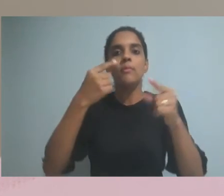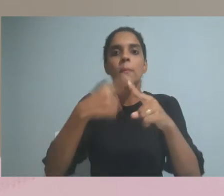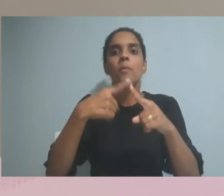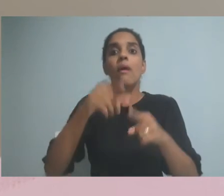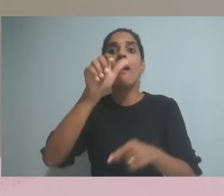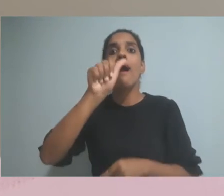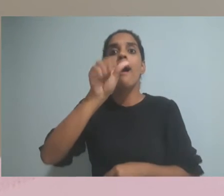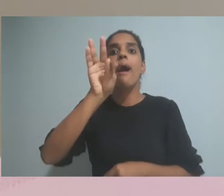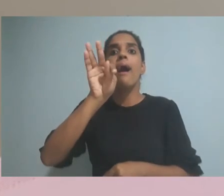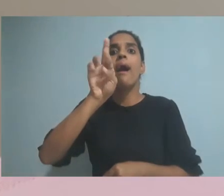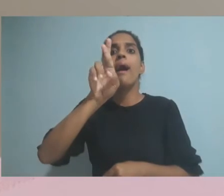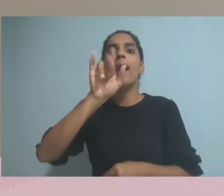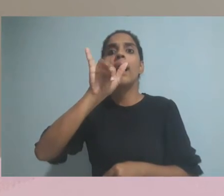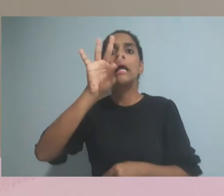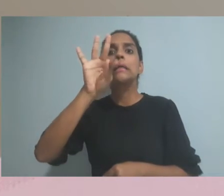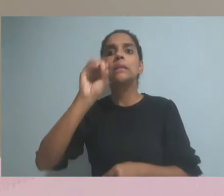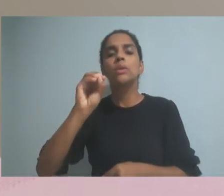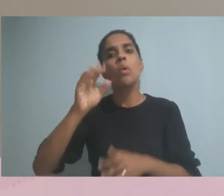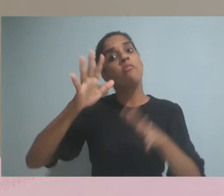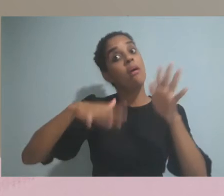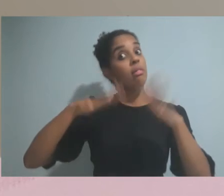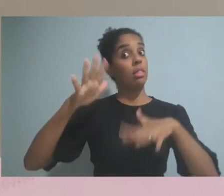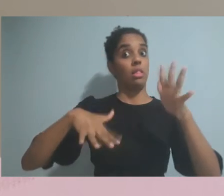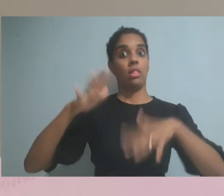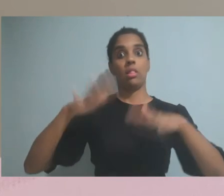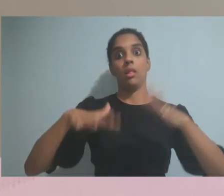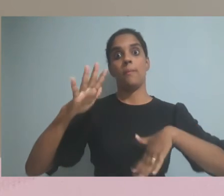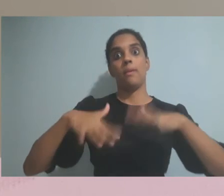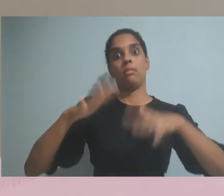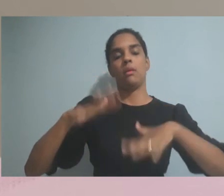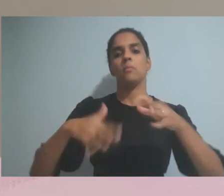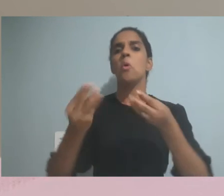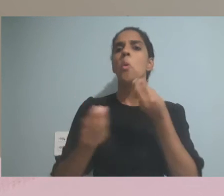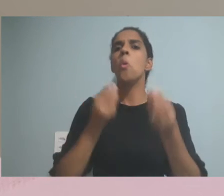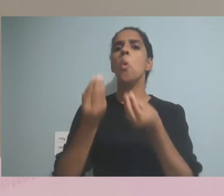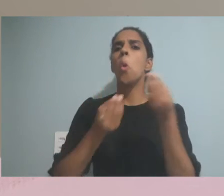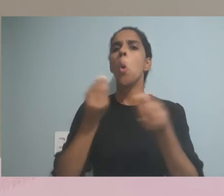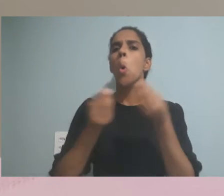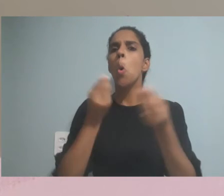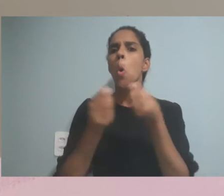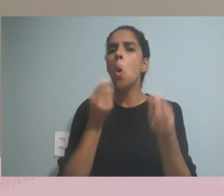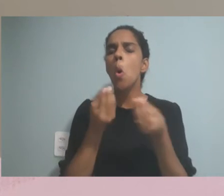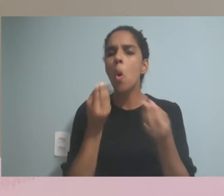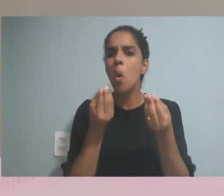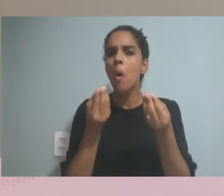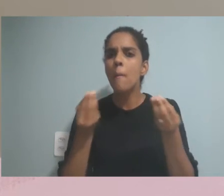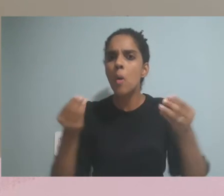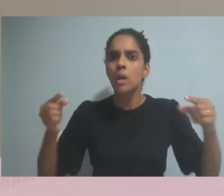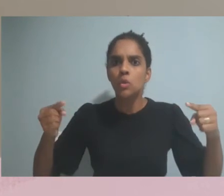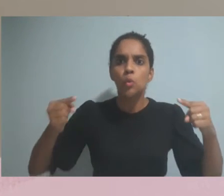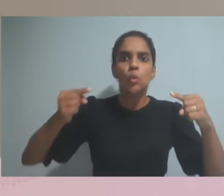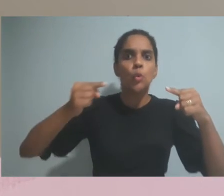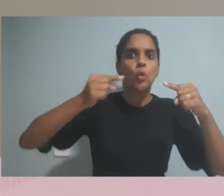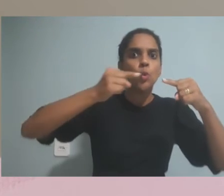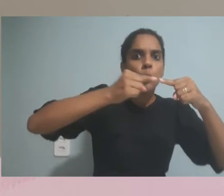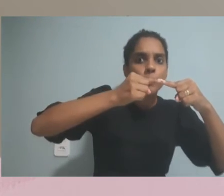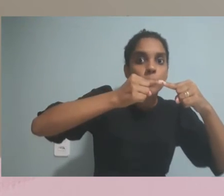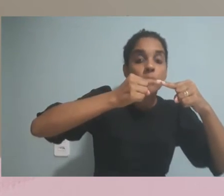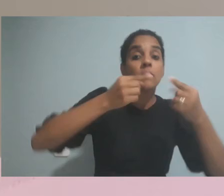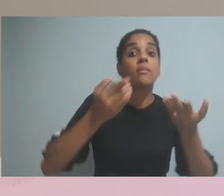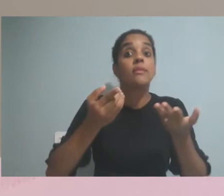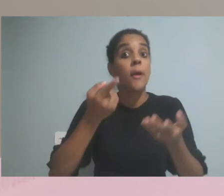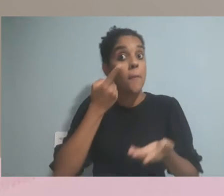corpo na eletrização por atrito depende da substância, né, com o qual é atritado.